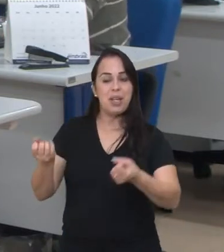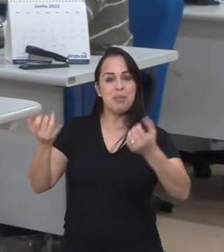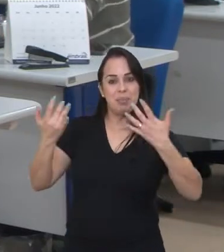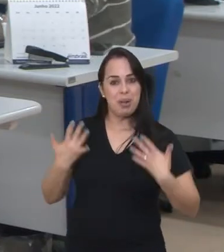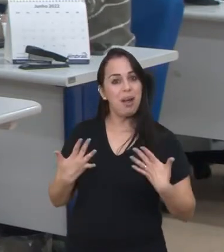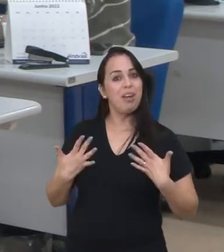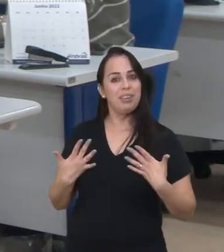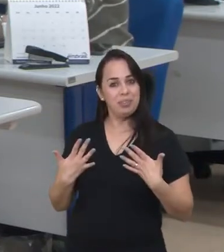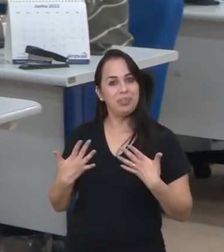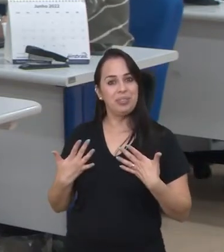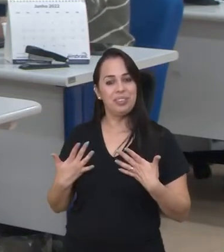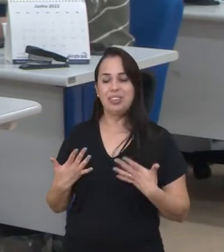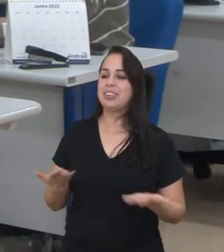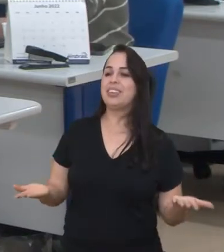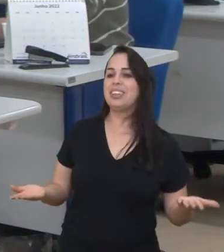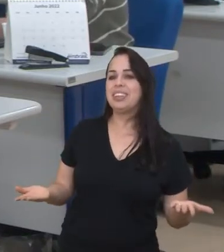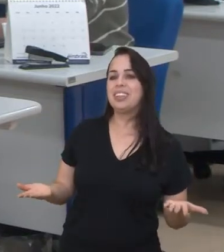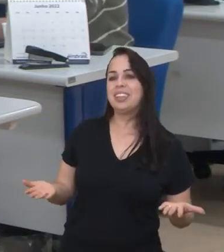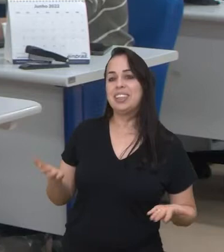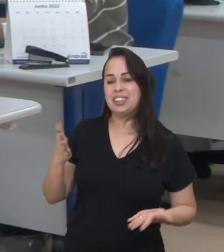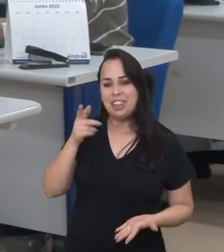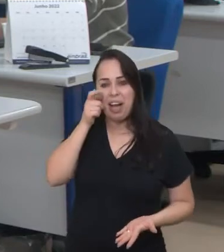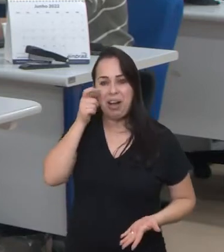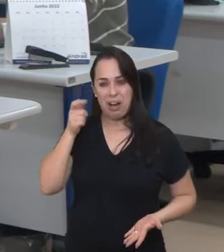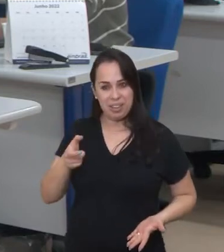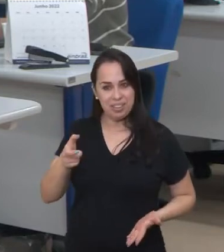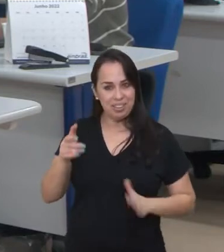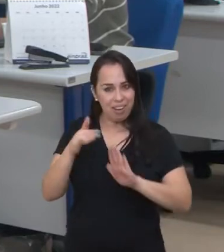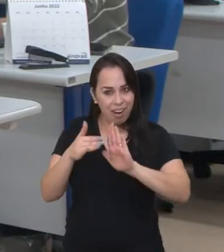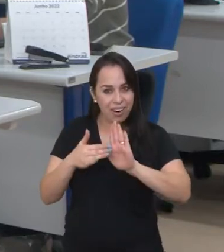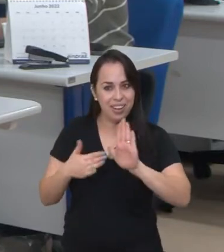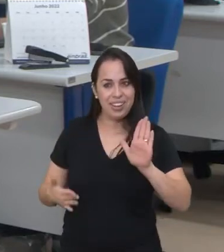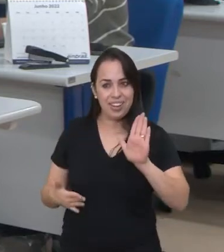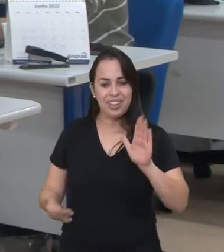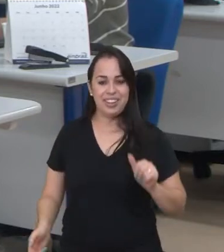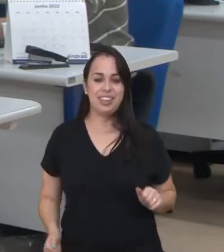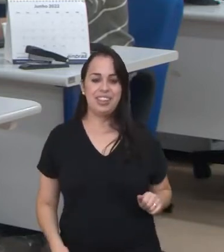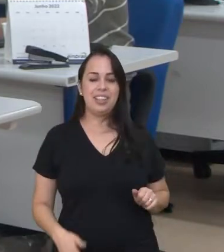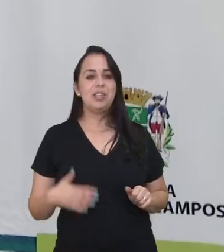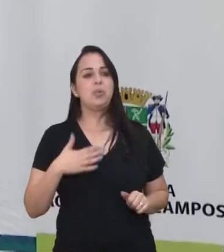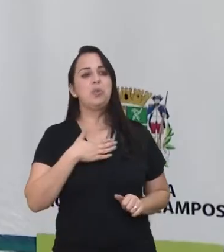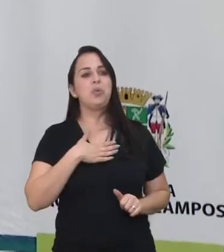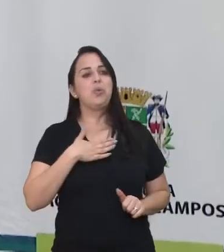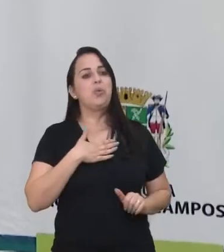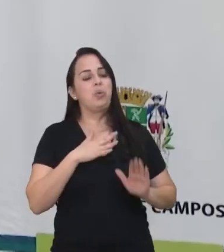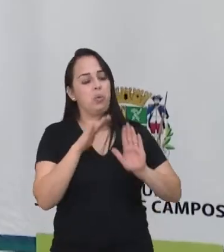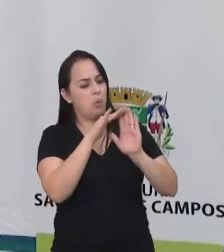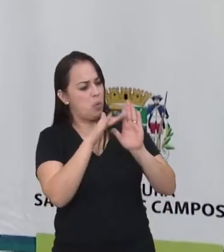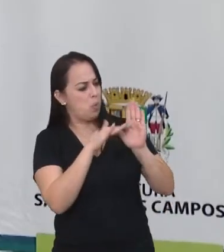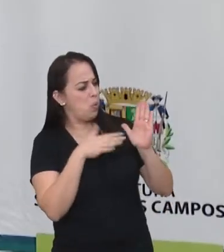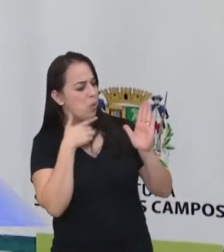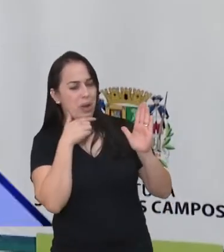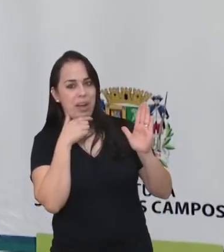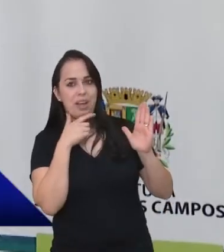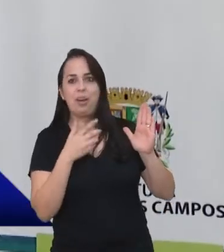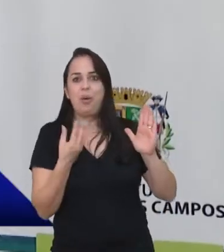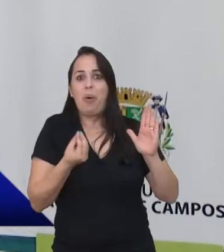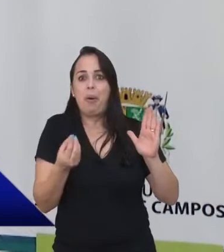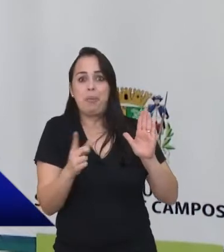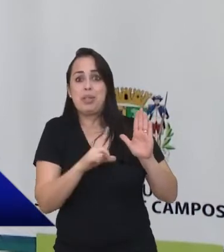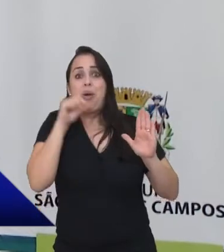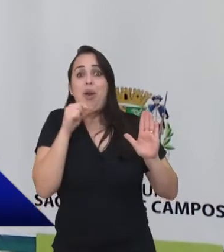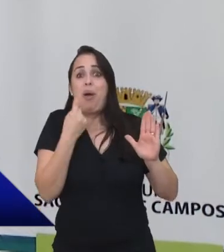de contar para a gente tudo que vai rolar E aí Rafaele já se interessou por alguma programação eu me interessei por várias ver